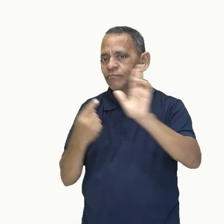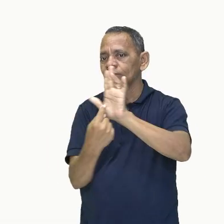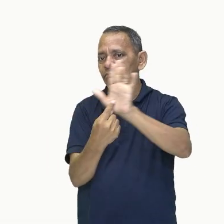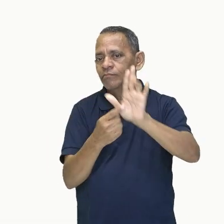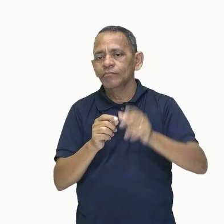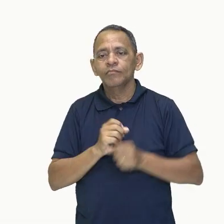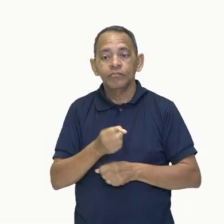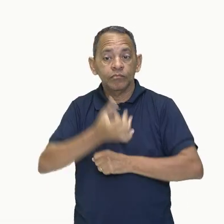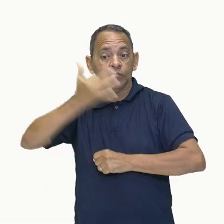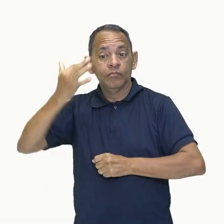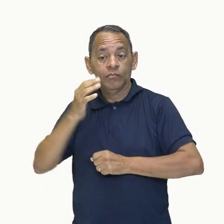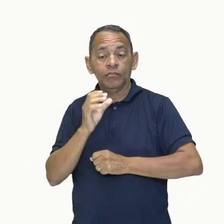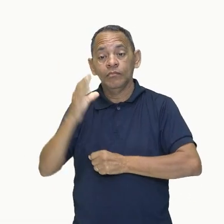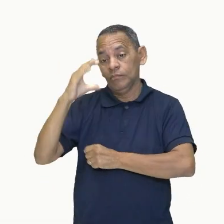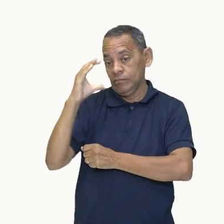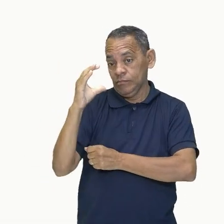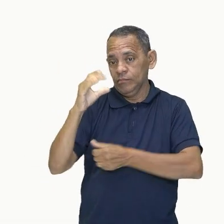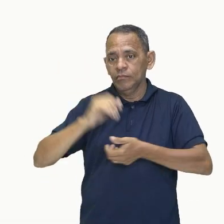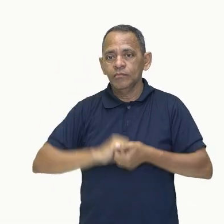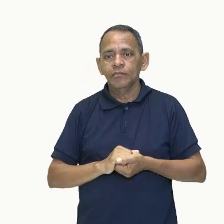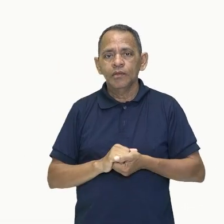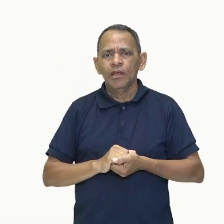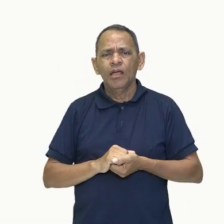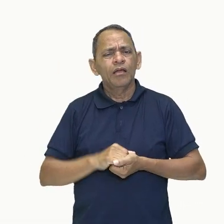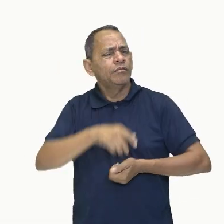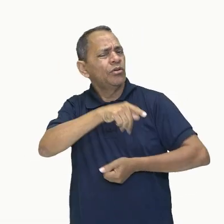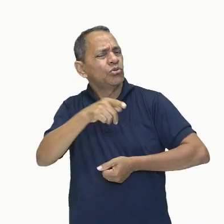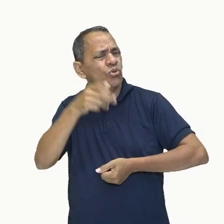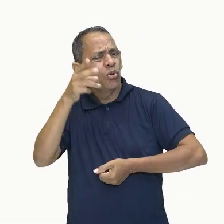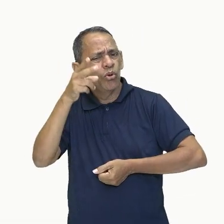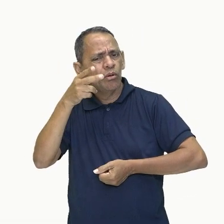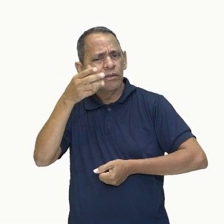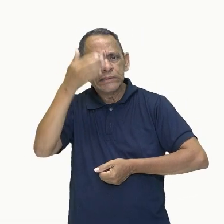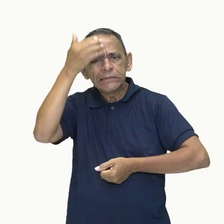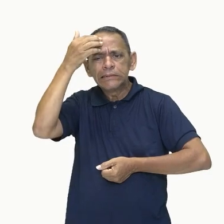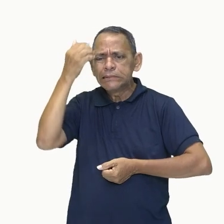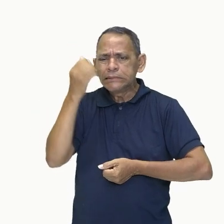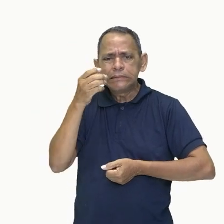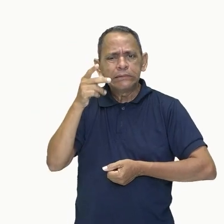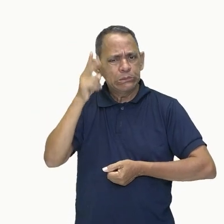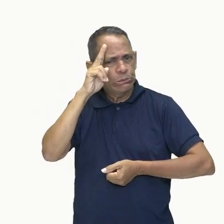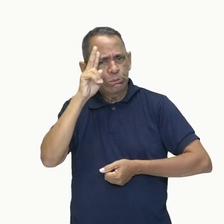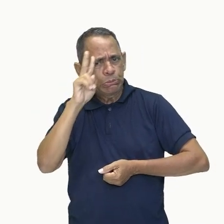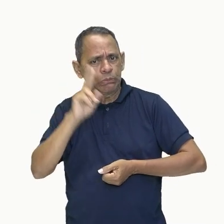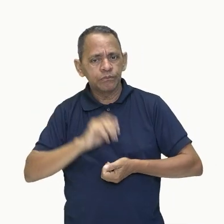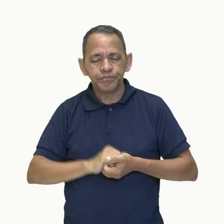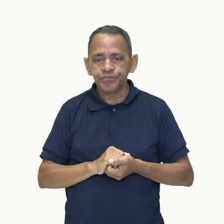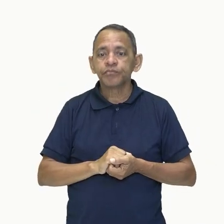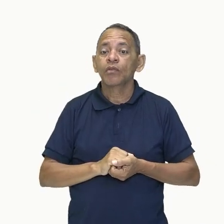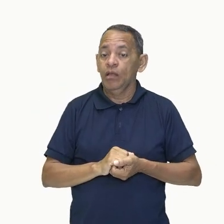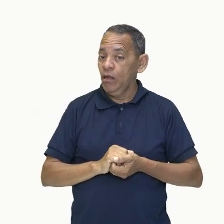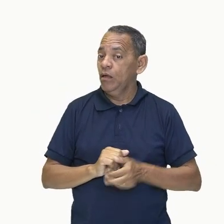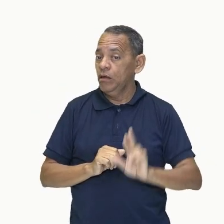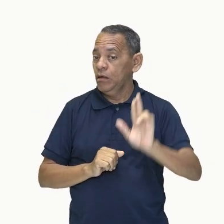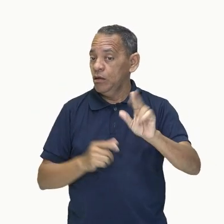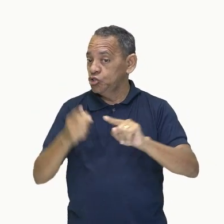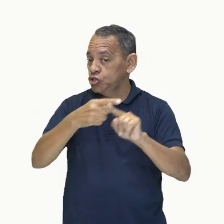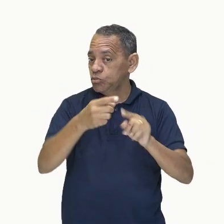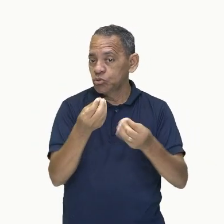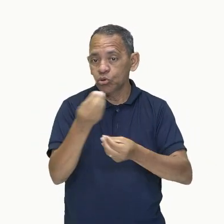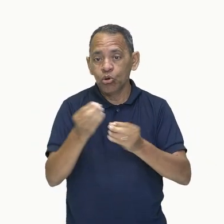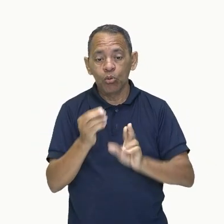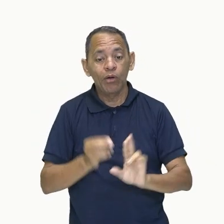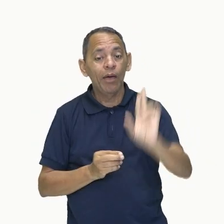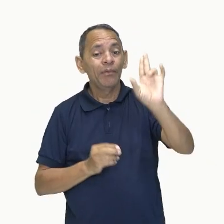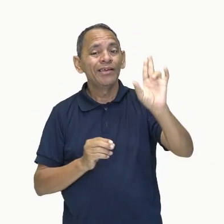carbonos. Ah, professor, eu não lembro disso. Não tem problema. Isso é uma forma de representar a cadeia carbônica.